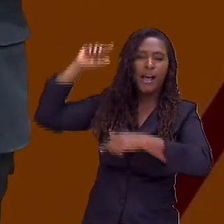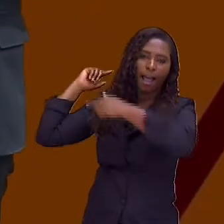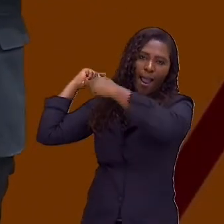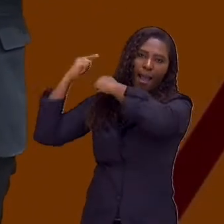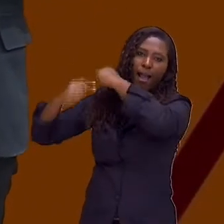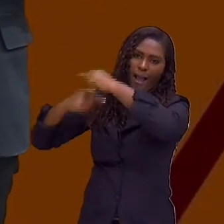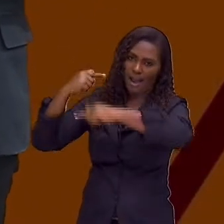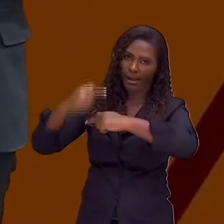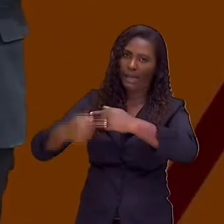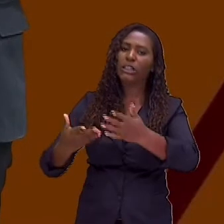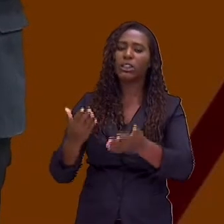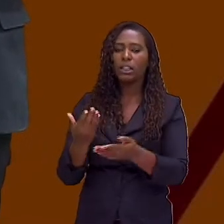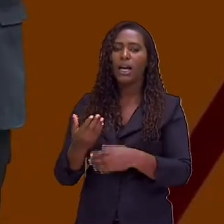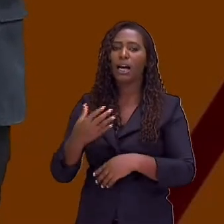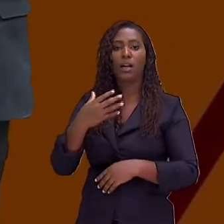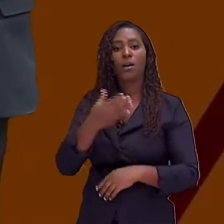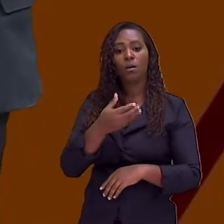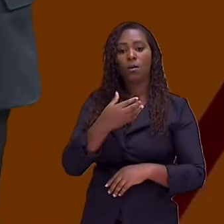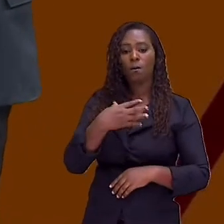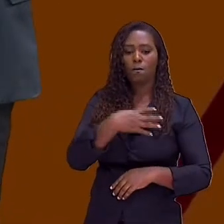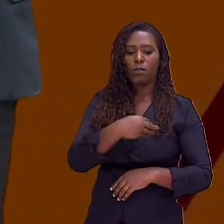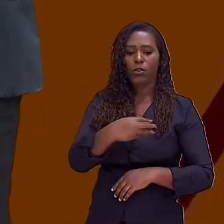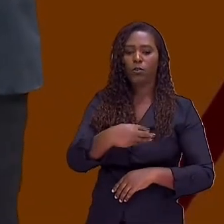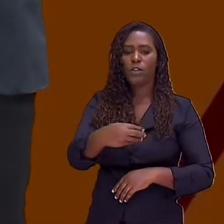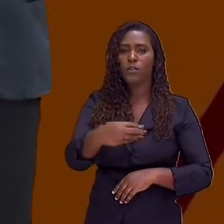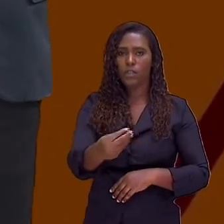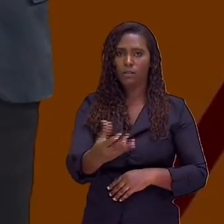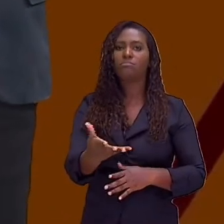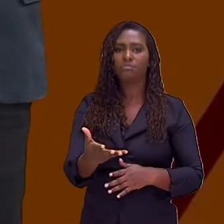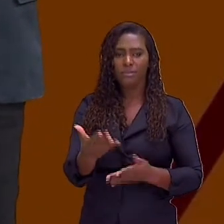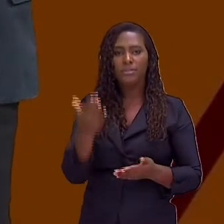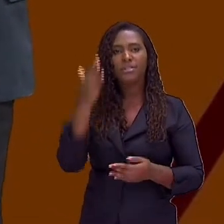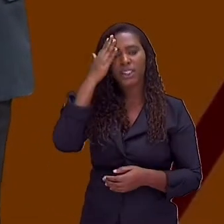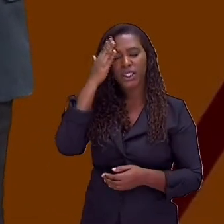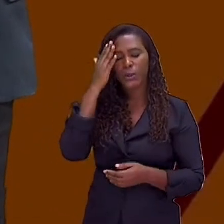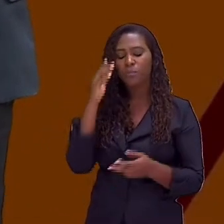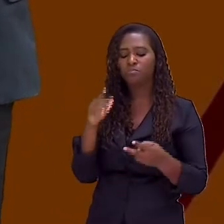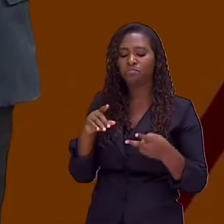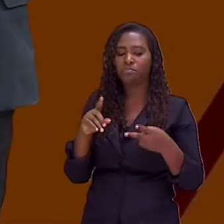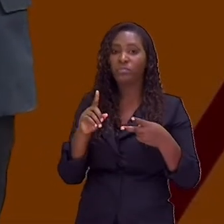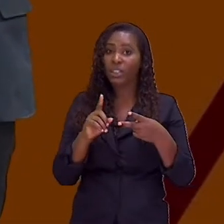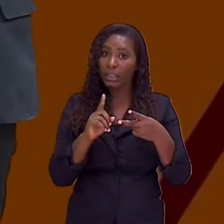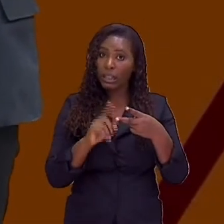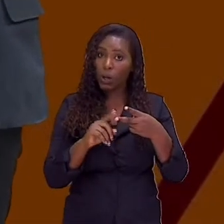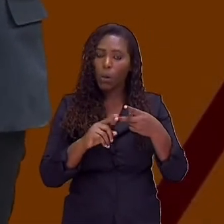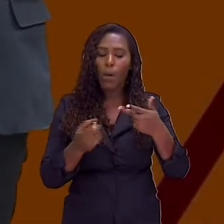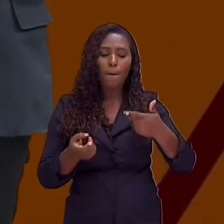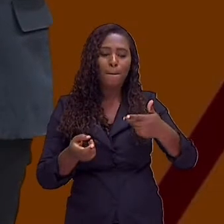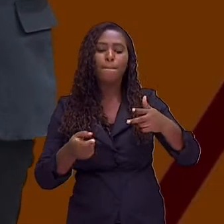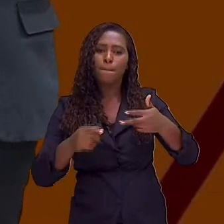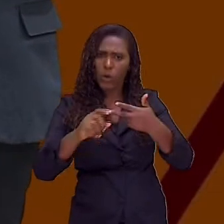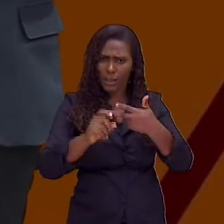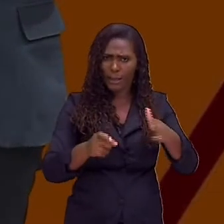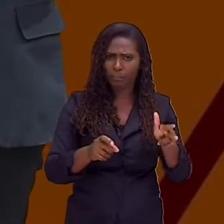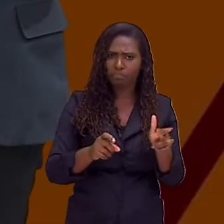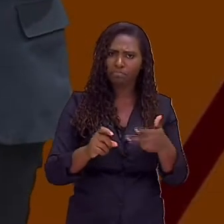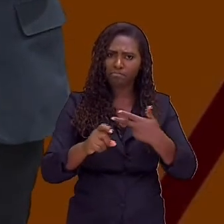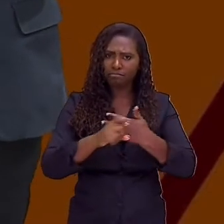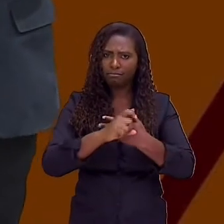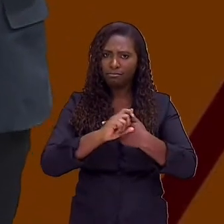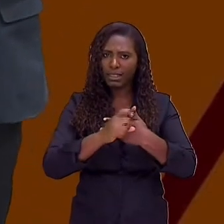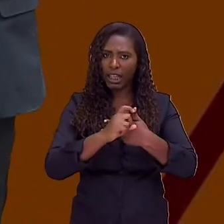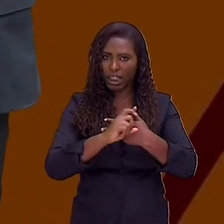poder executivo, vamos trazer para a atualidade? Poder executivo hoje, municipal, prefeito,